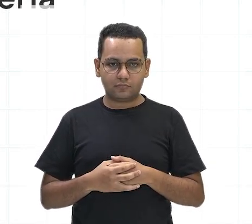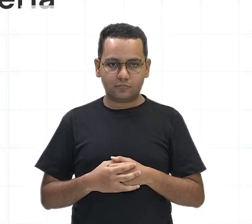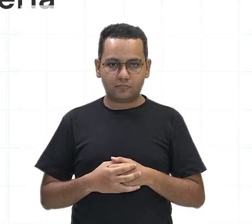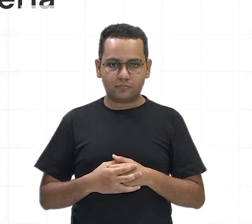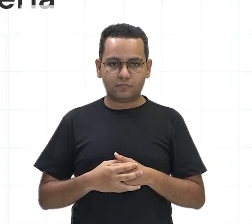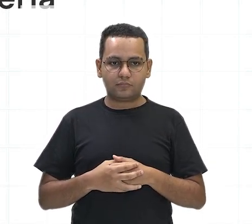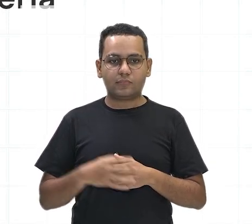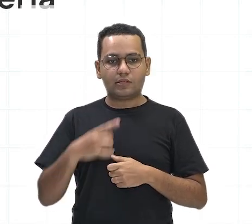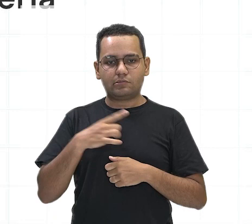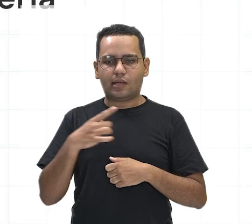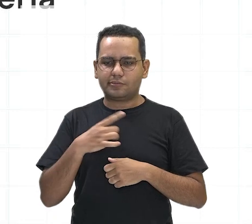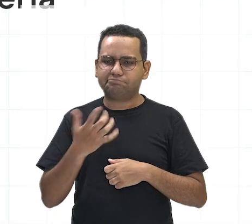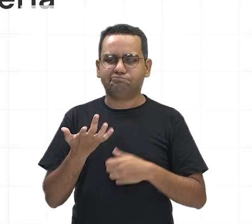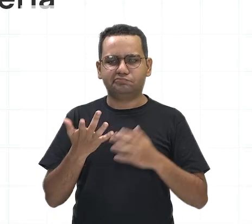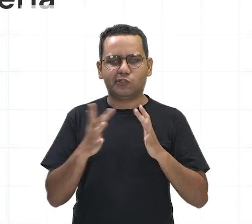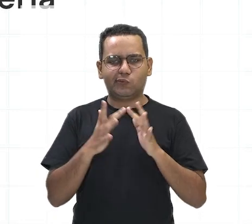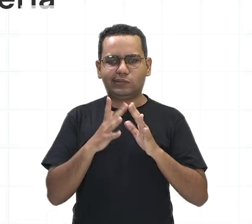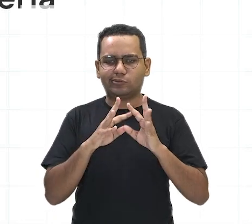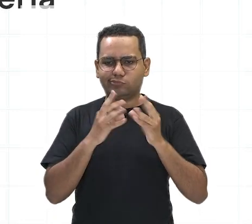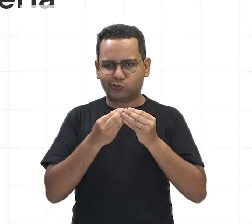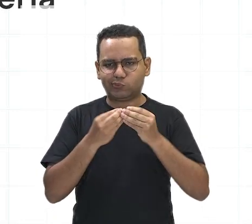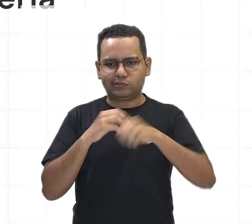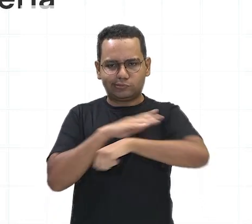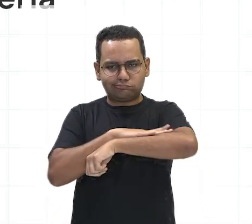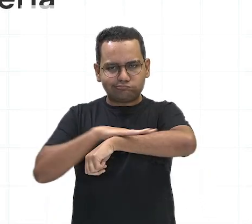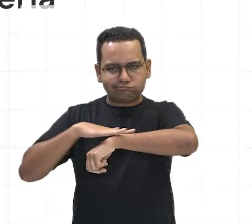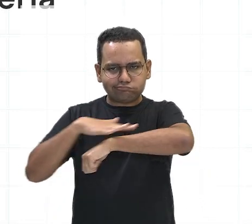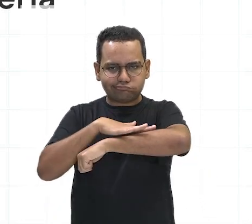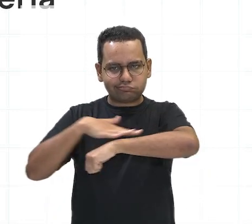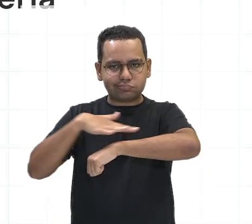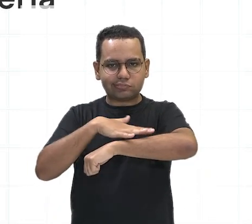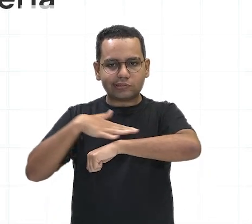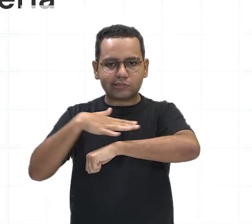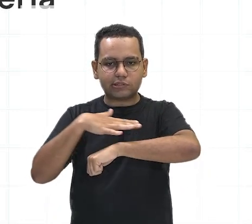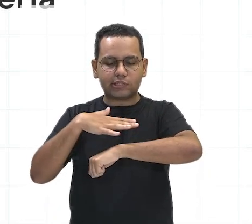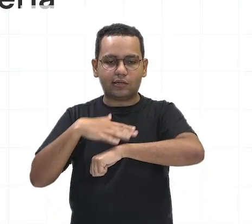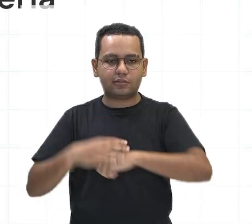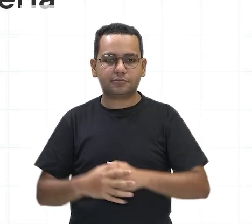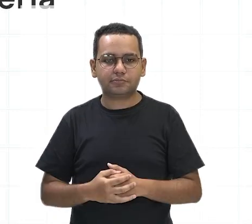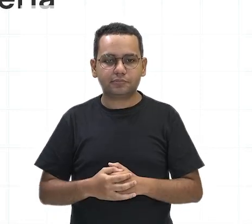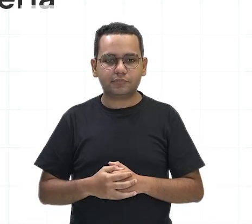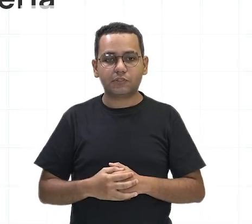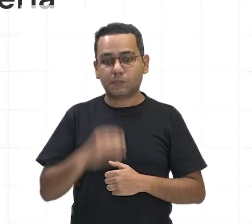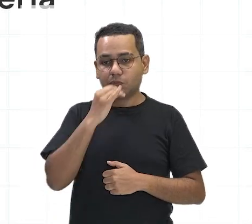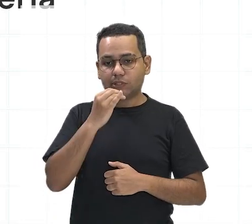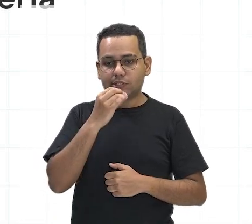vai acontecer através do contato com as secreções de um paciente infectado, né? As